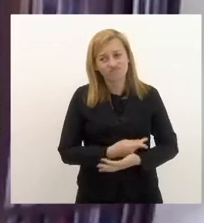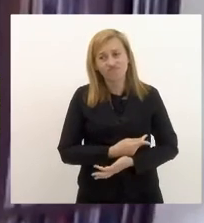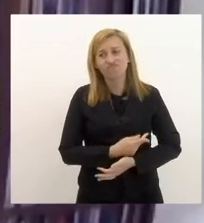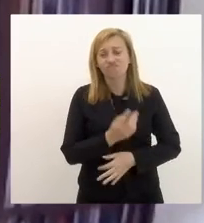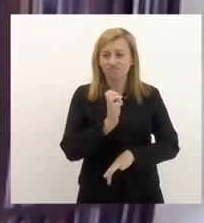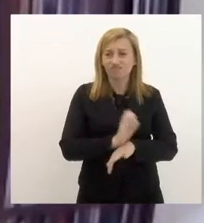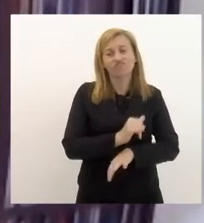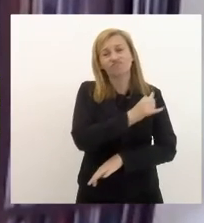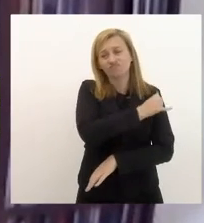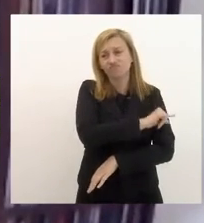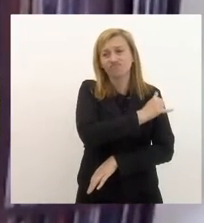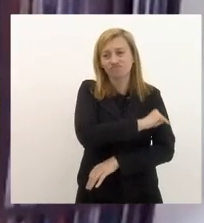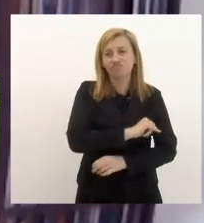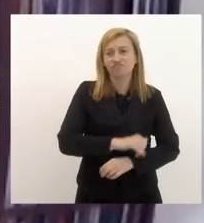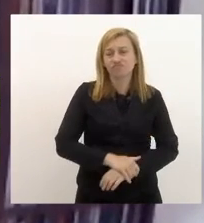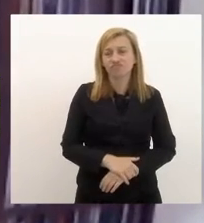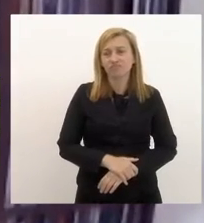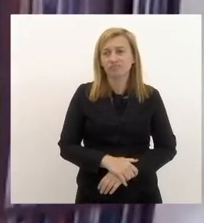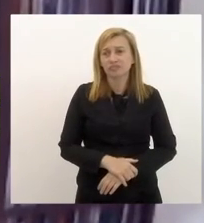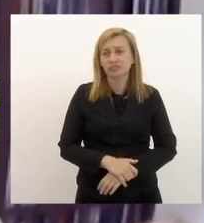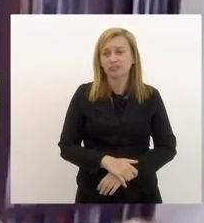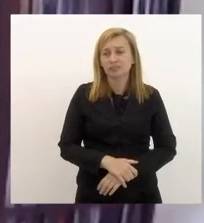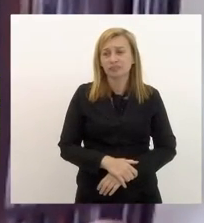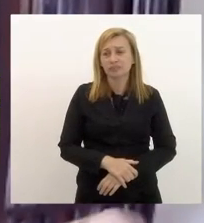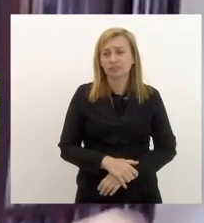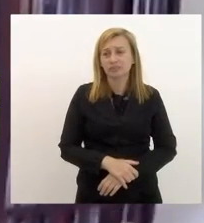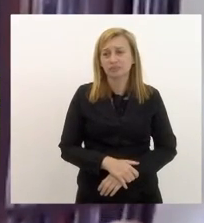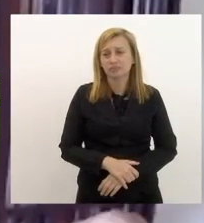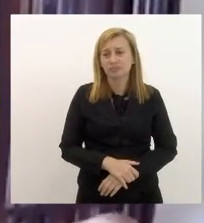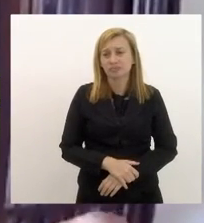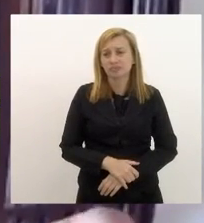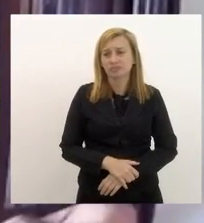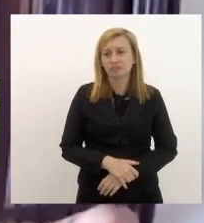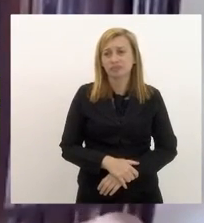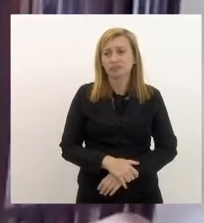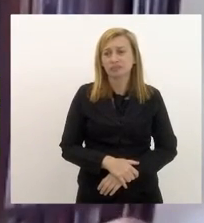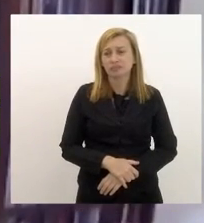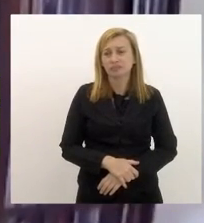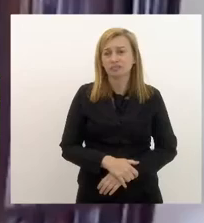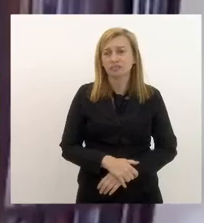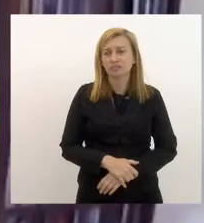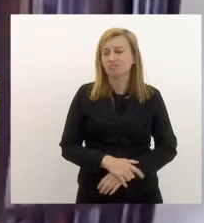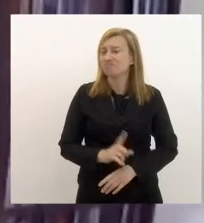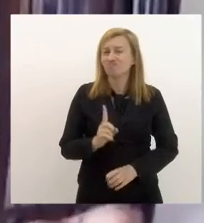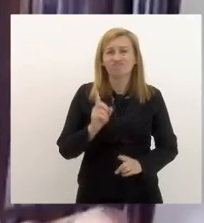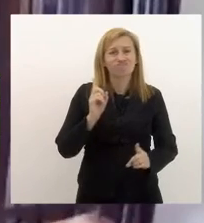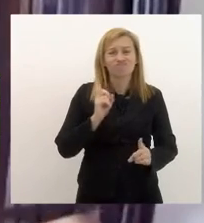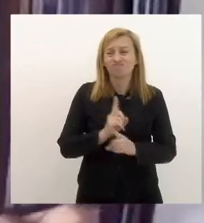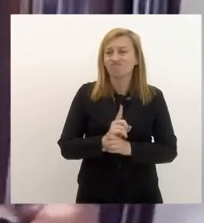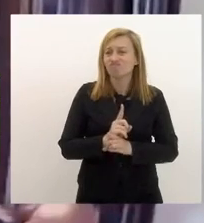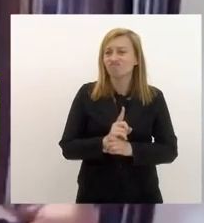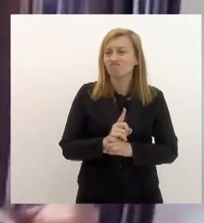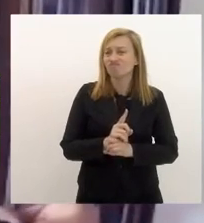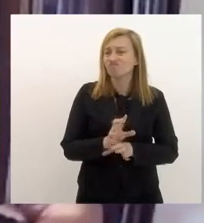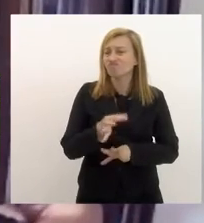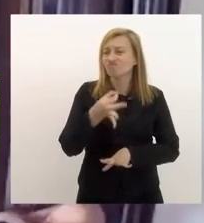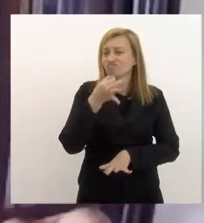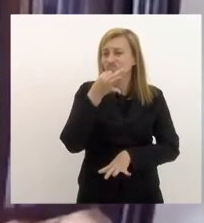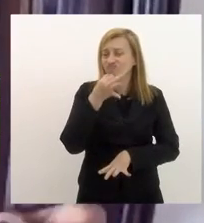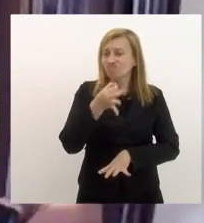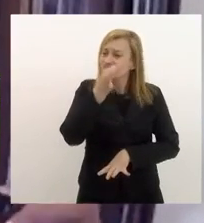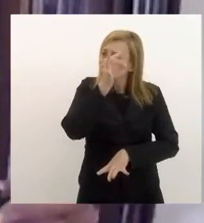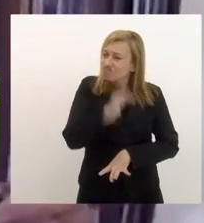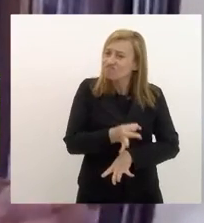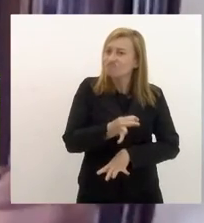nos Estados Unidos Janeiro é não não tem não não se encontra um argumento que